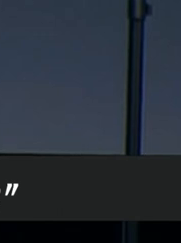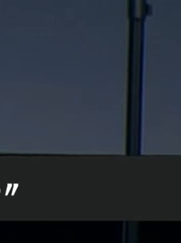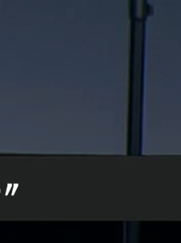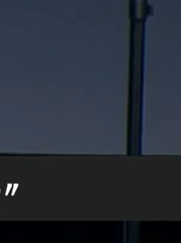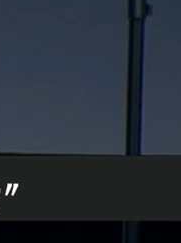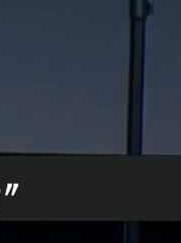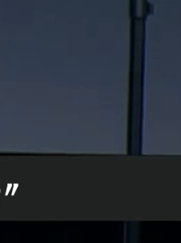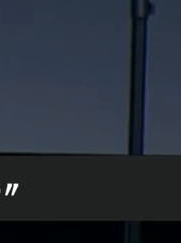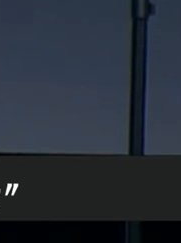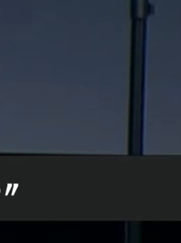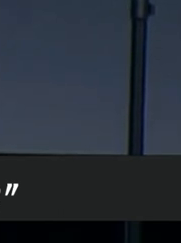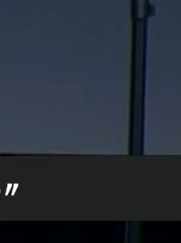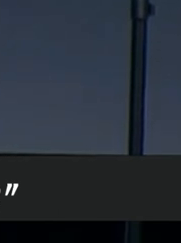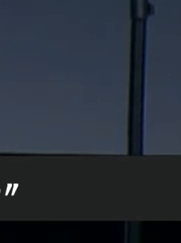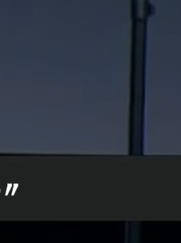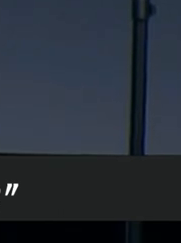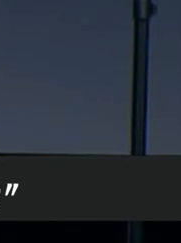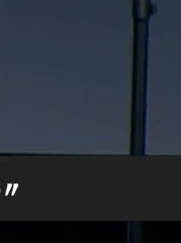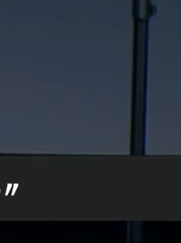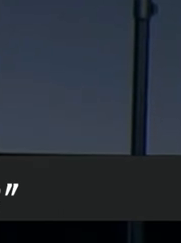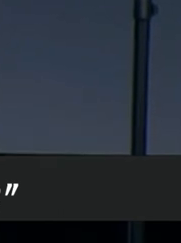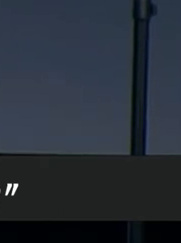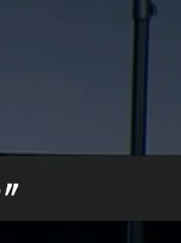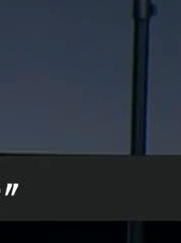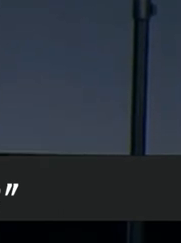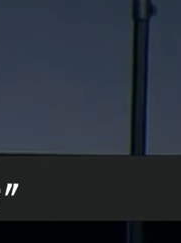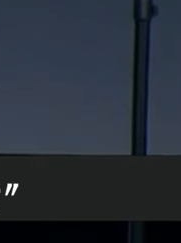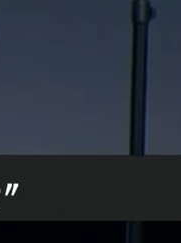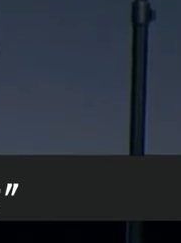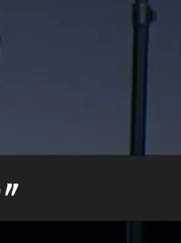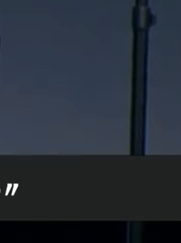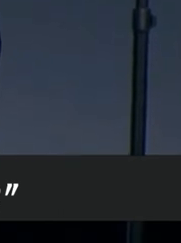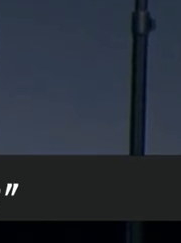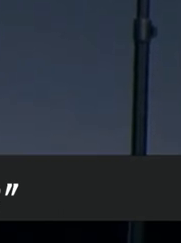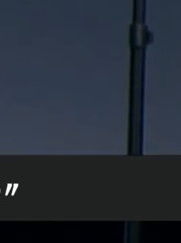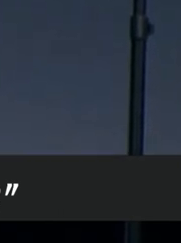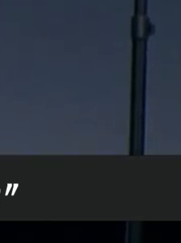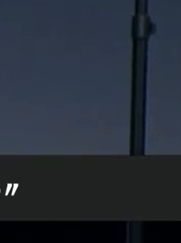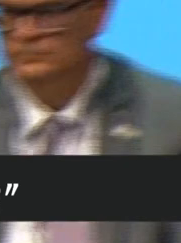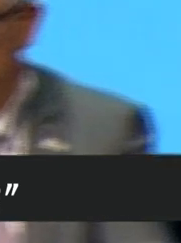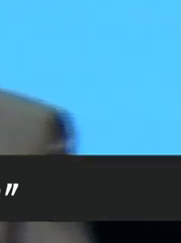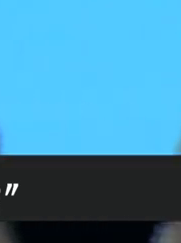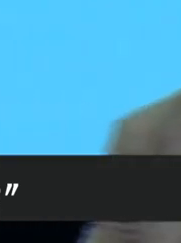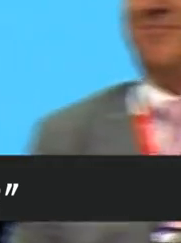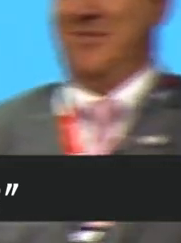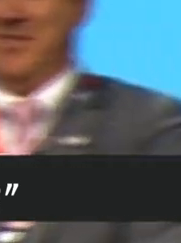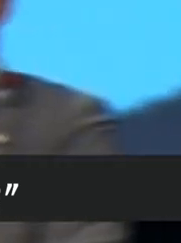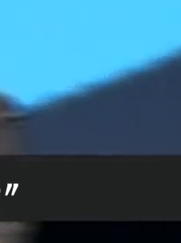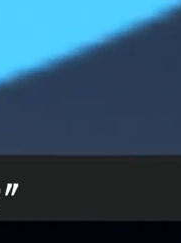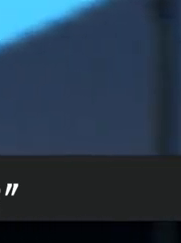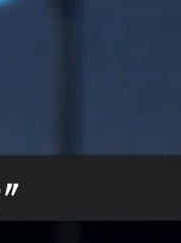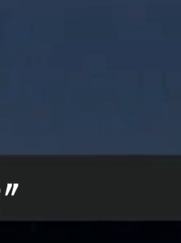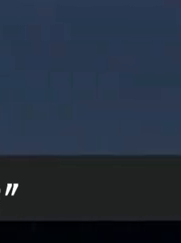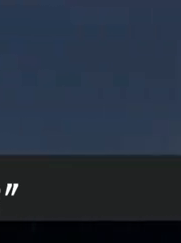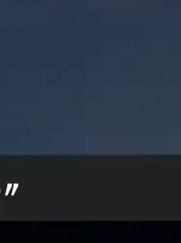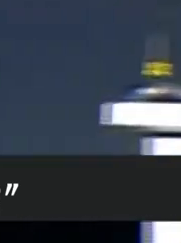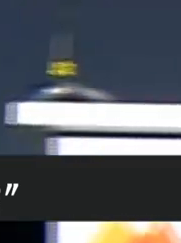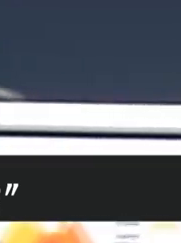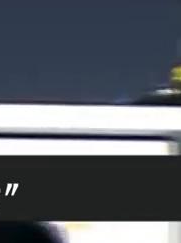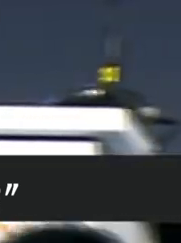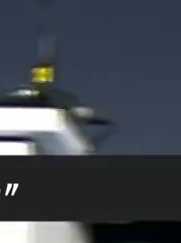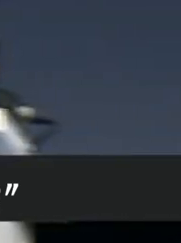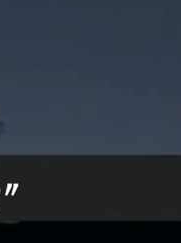temos que viver com os fundamentos e os valores que nos permitiram chegar ao dia de hoje. Muito obrigado. Com a palavra,